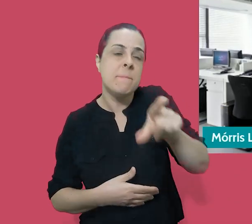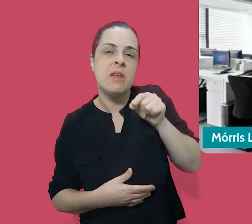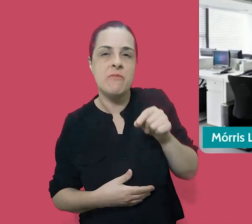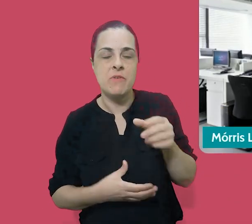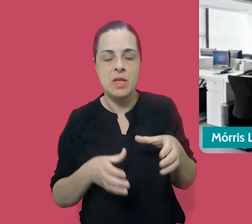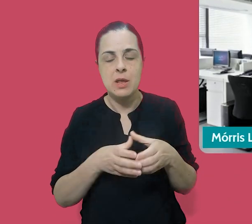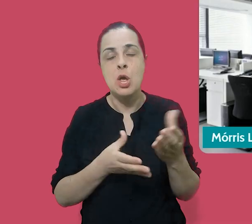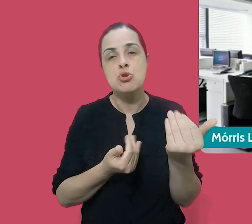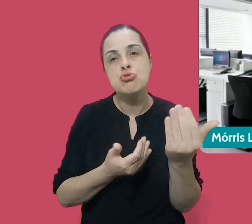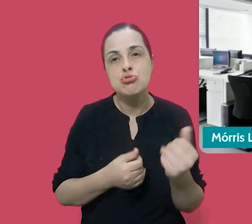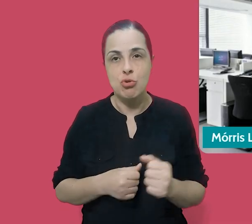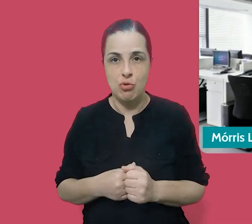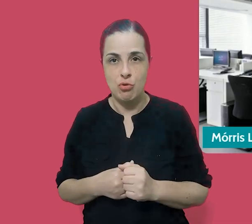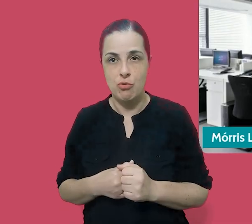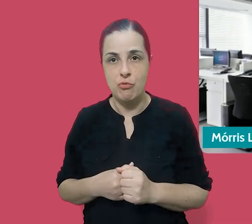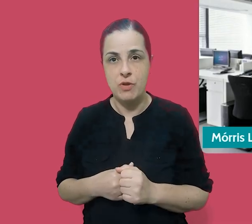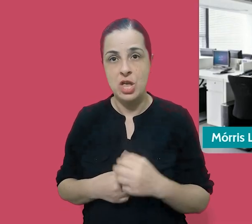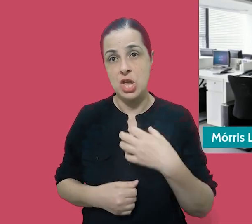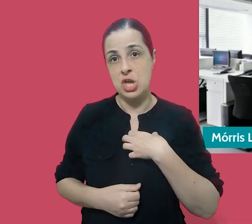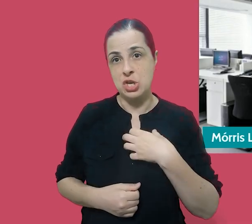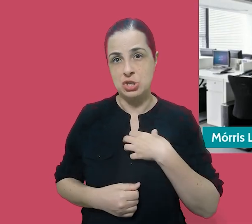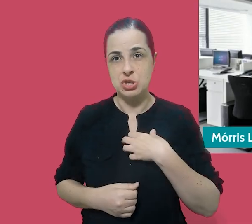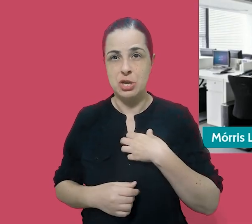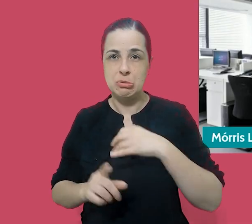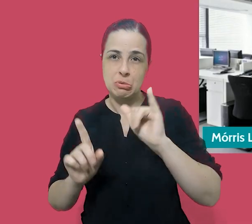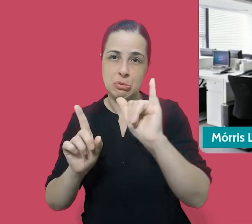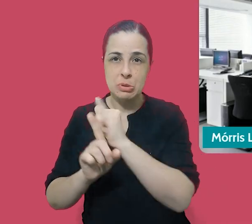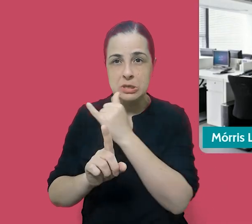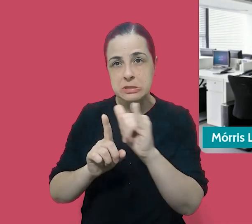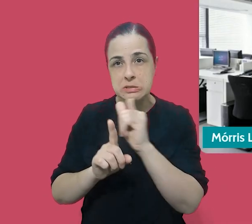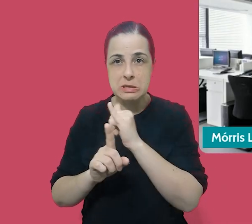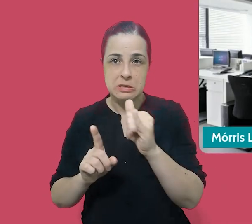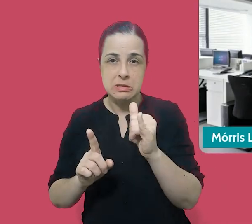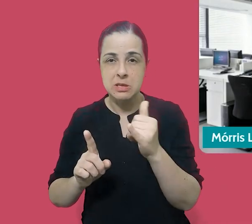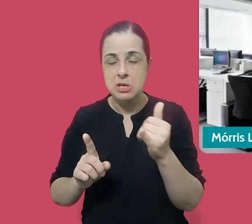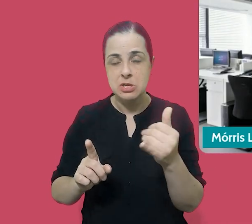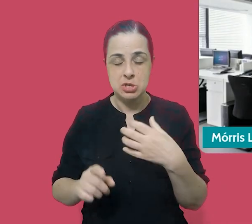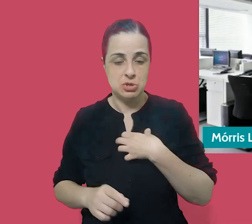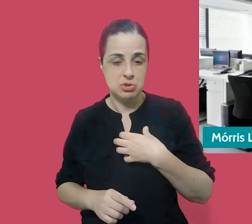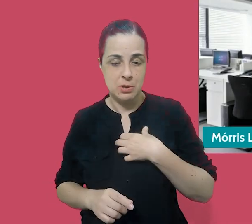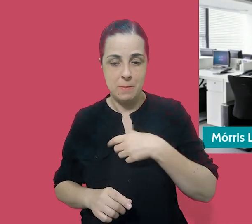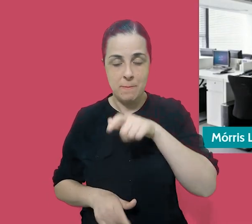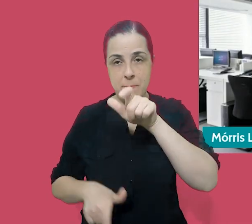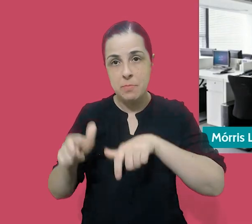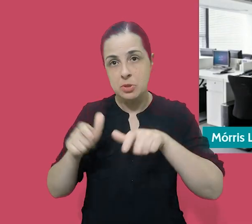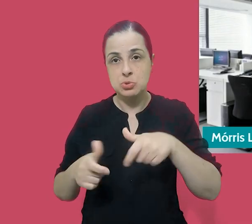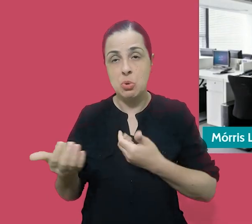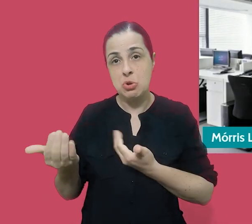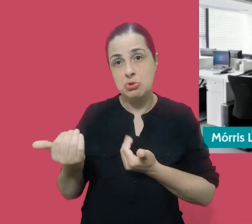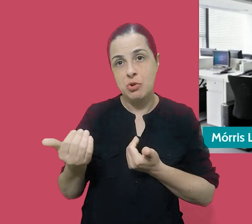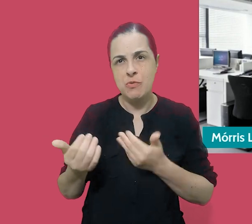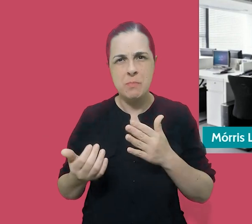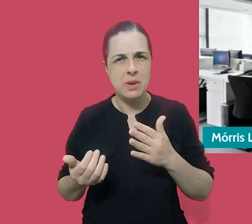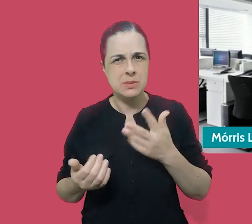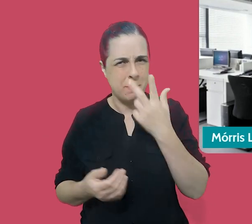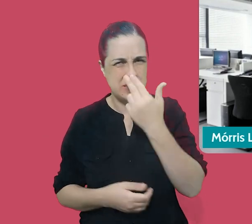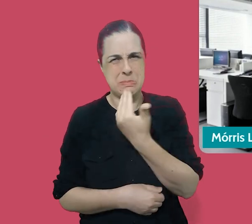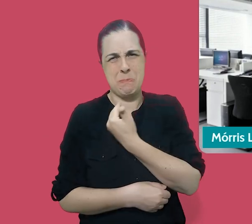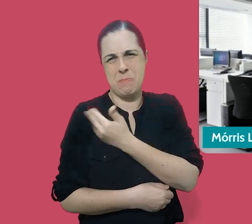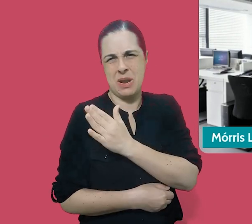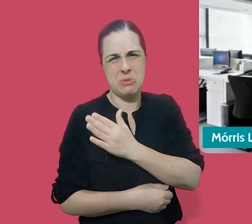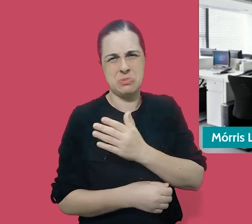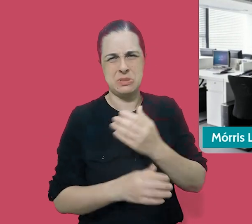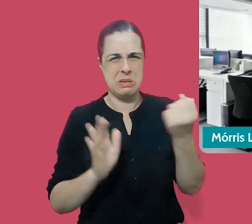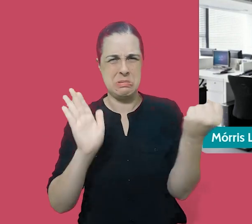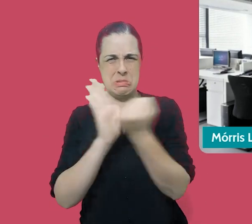do novo e tal, e tem os estereótipos ainda muito fortes sobre velhice, envelhecimento, que as pessoas,